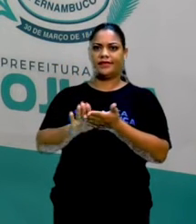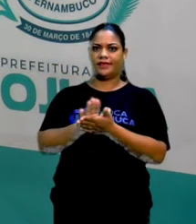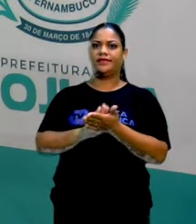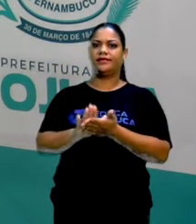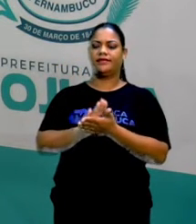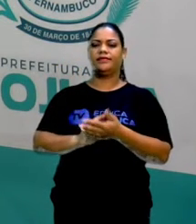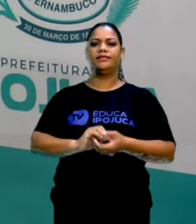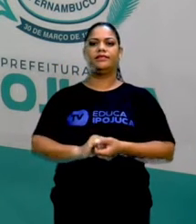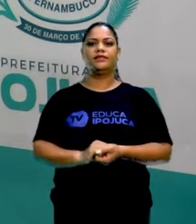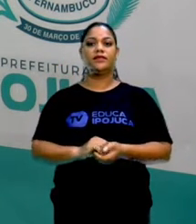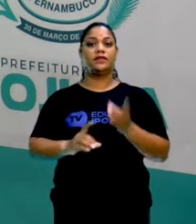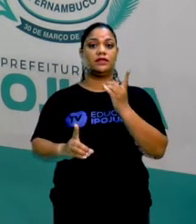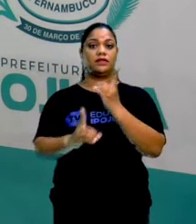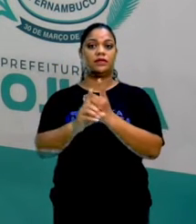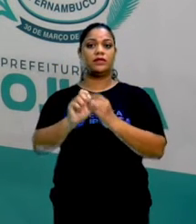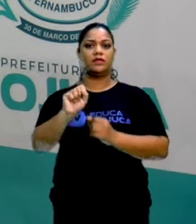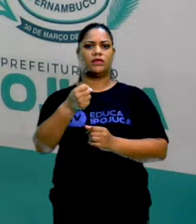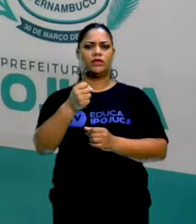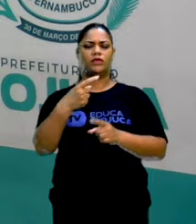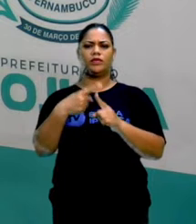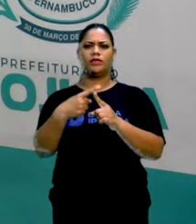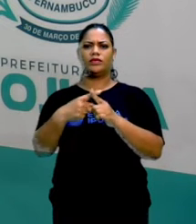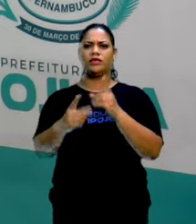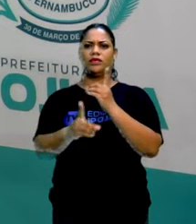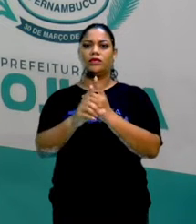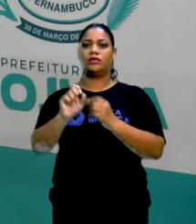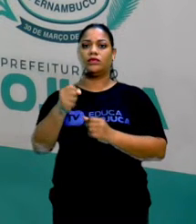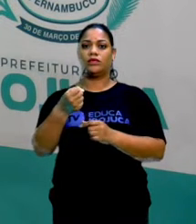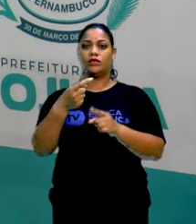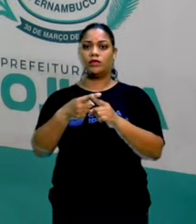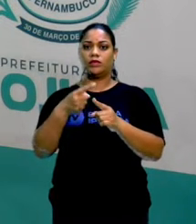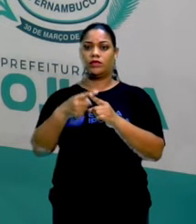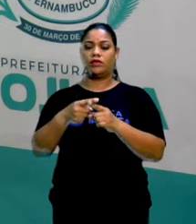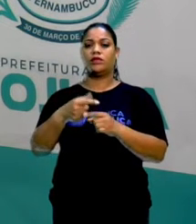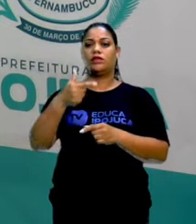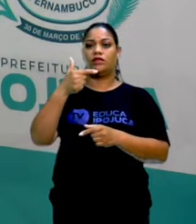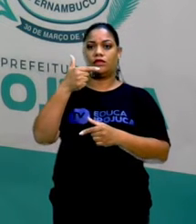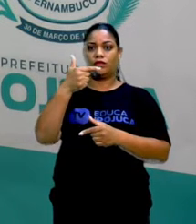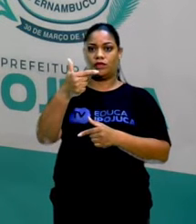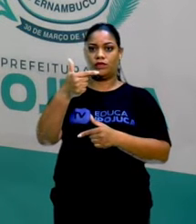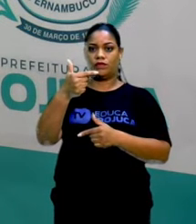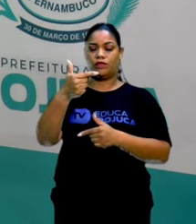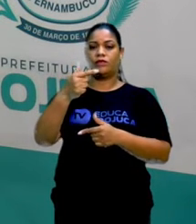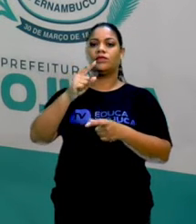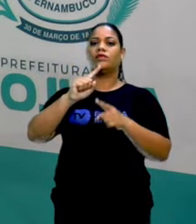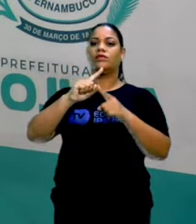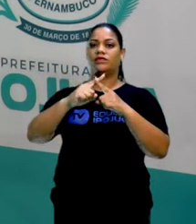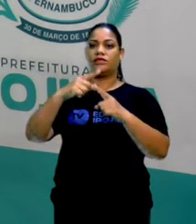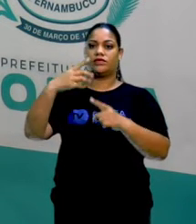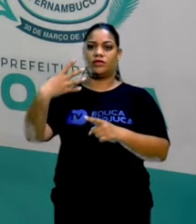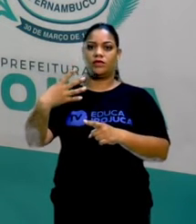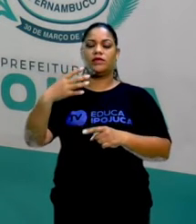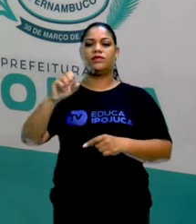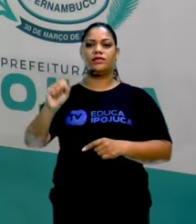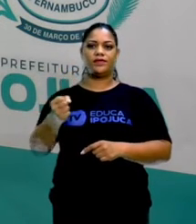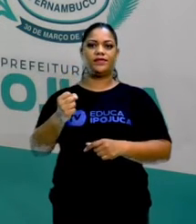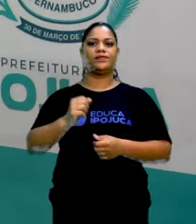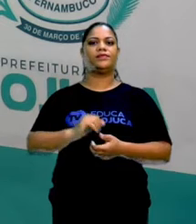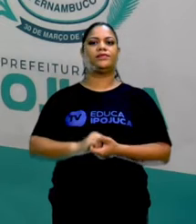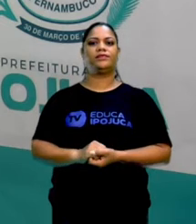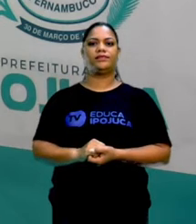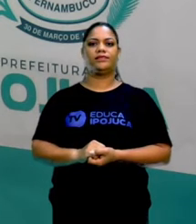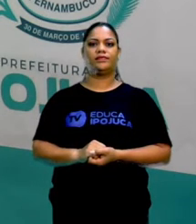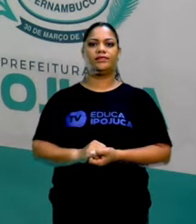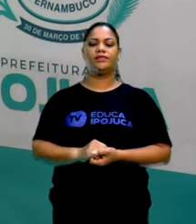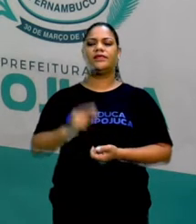certo. Aqui achei o meu 8. Por que eu achei 8? Porque 2 vezes 4 é 8. Quem de 8 tira 8 não sobra nada.